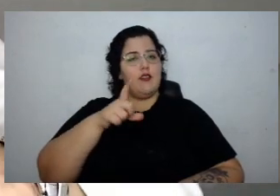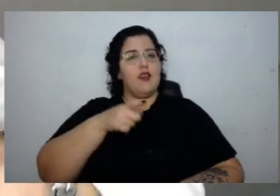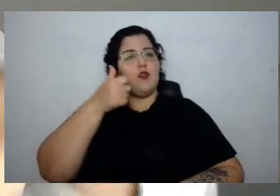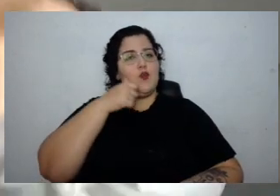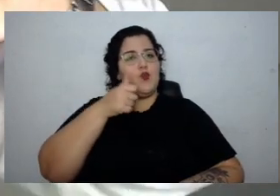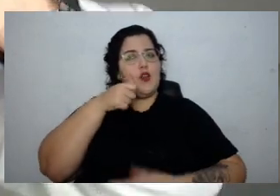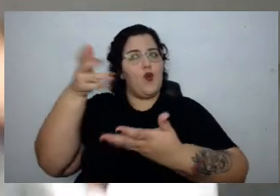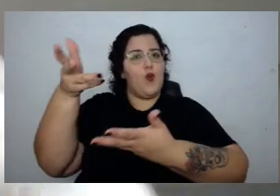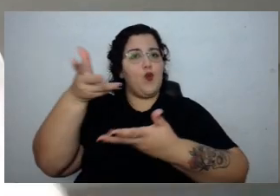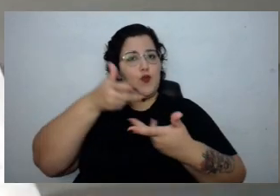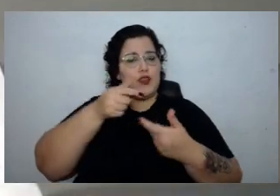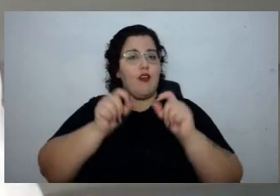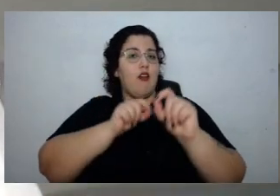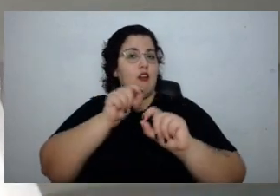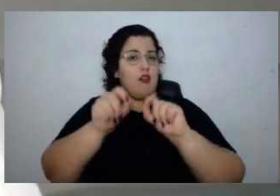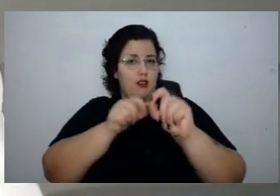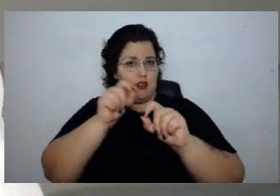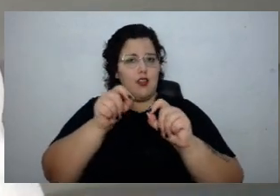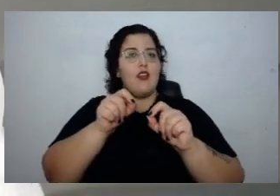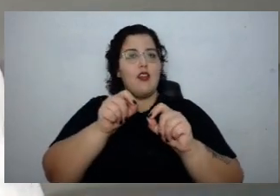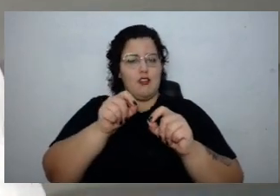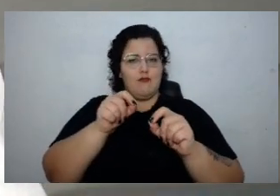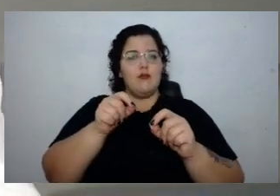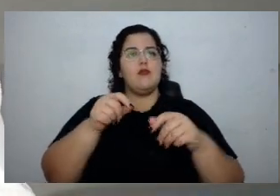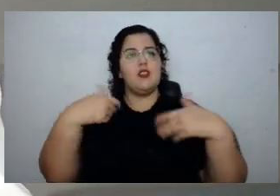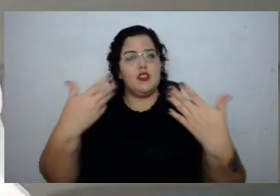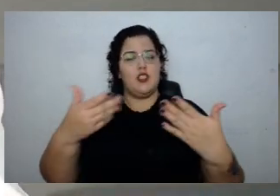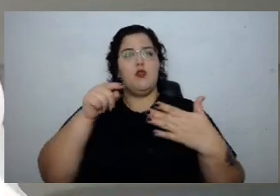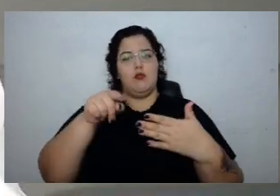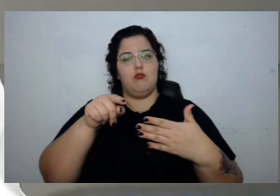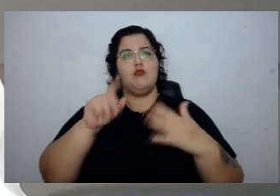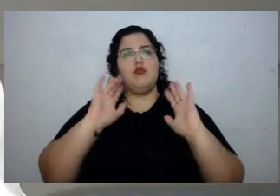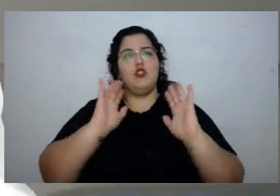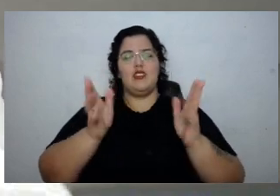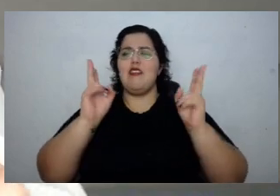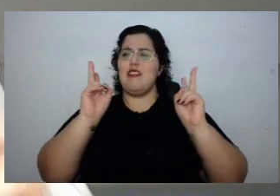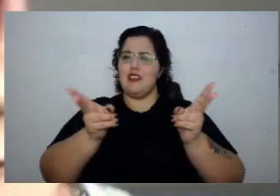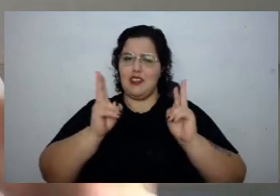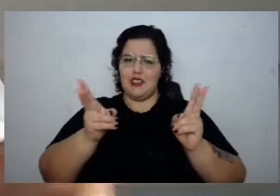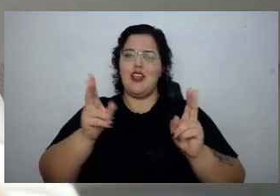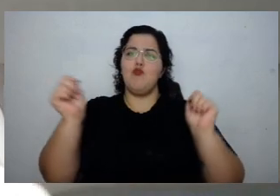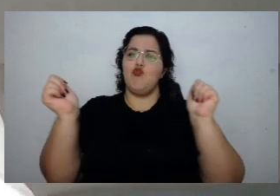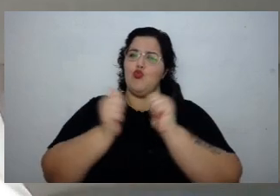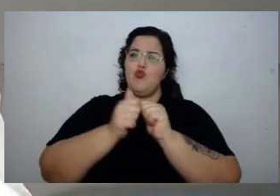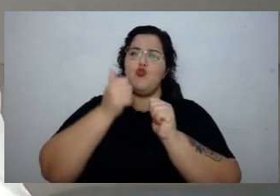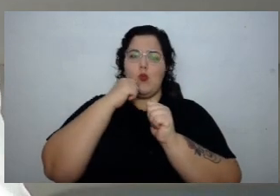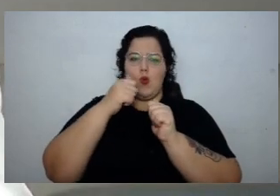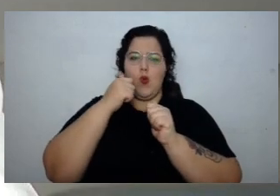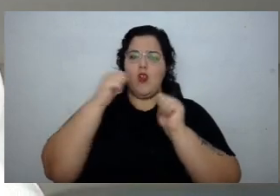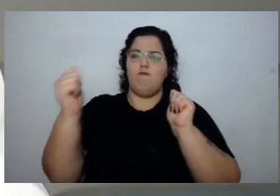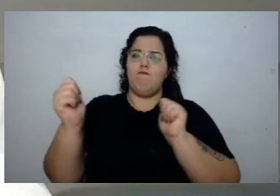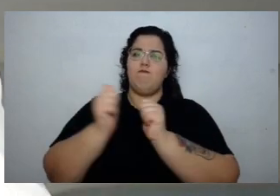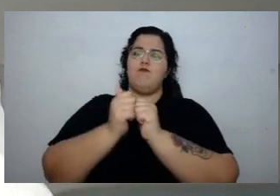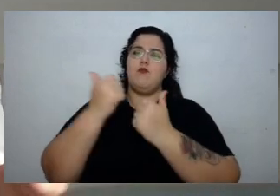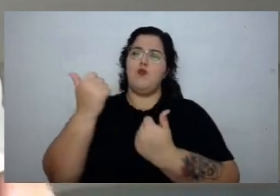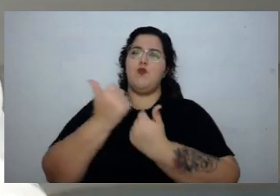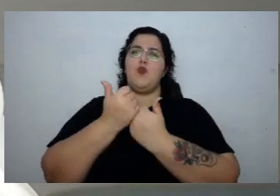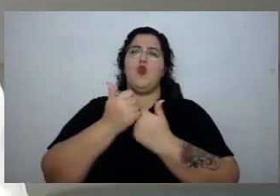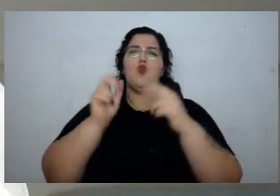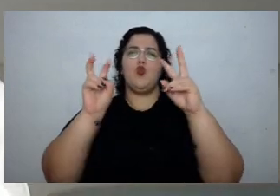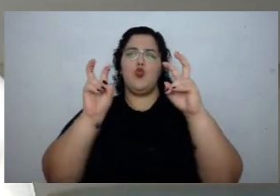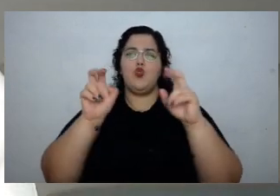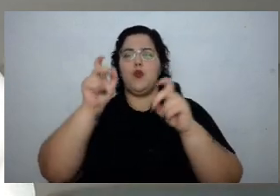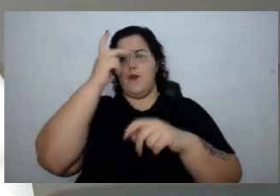convidadas aqui no Diário PCD em todo esse tempo que nós estamos no ar aqui. Sempre esteve conosco falando tudo aquilo